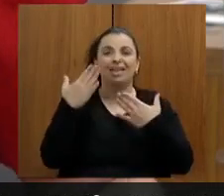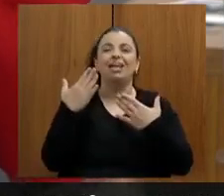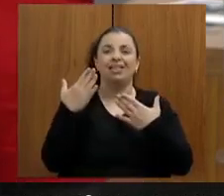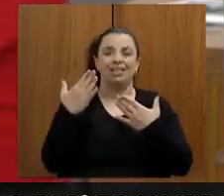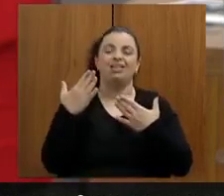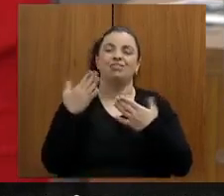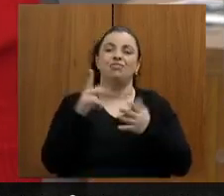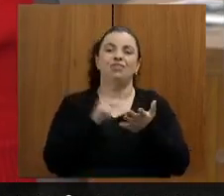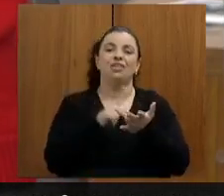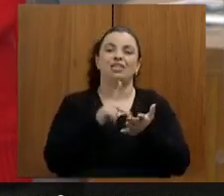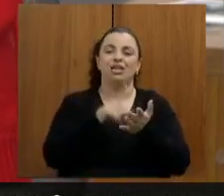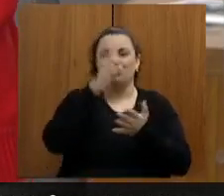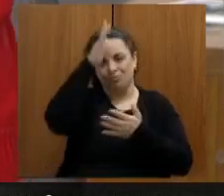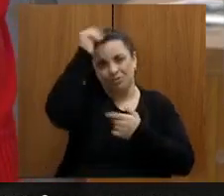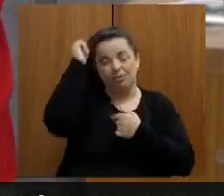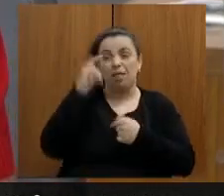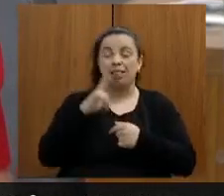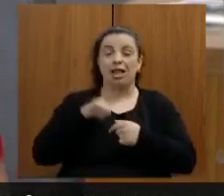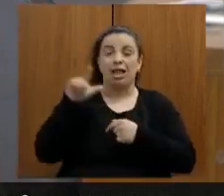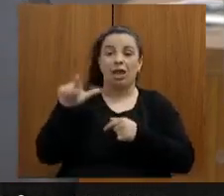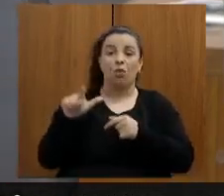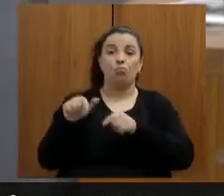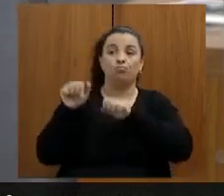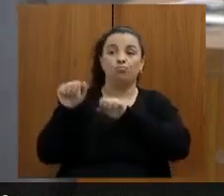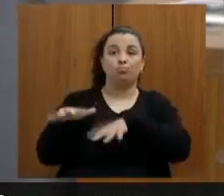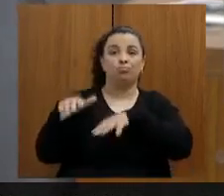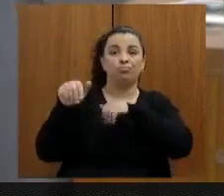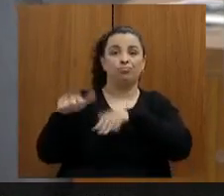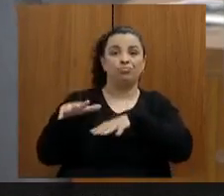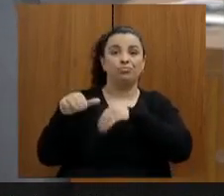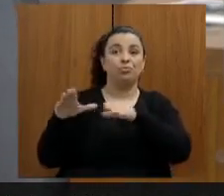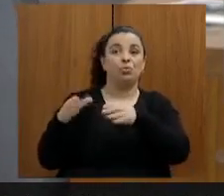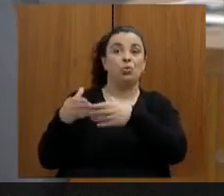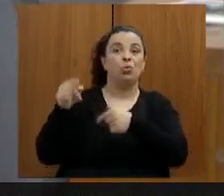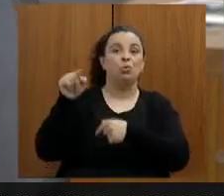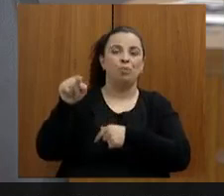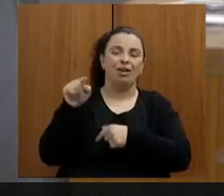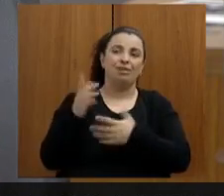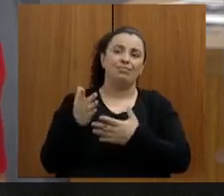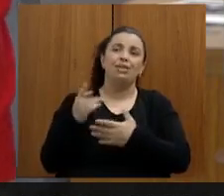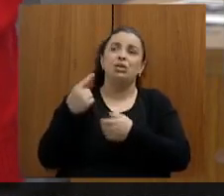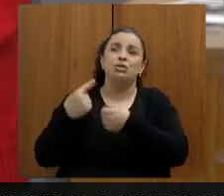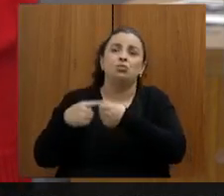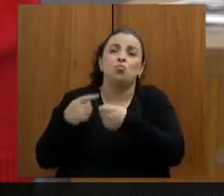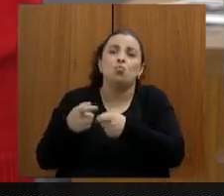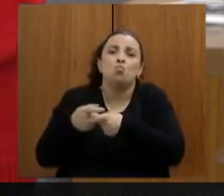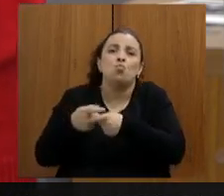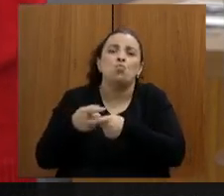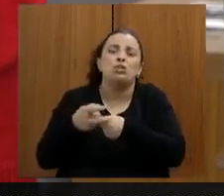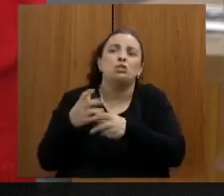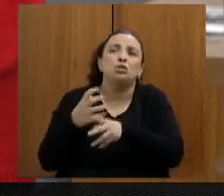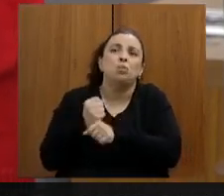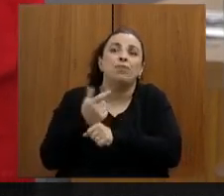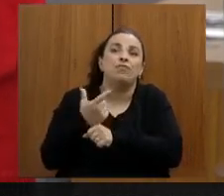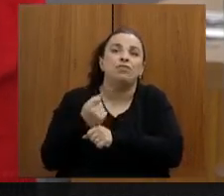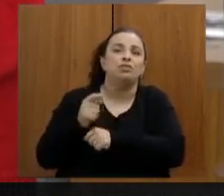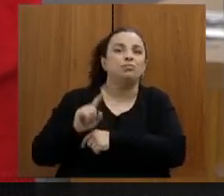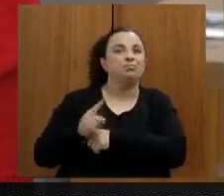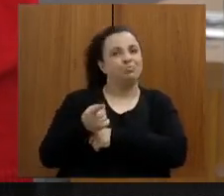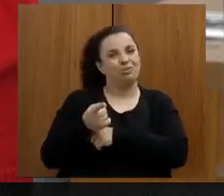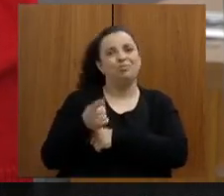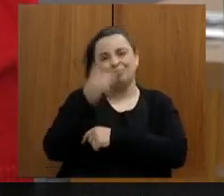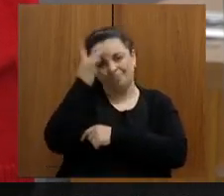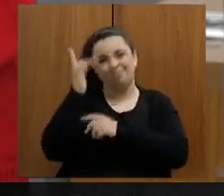um batalhão dos Bombeiros no município que tem menos de 20 mil habitantes mas que atende uma